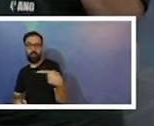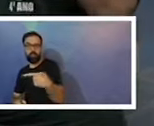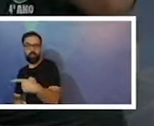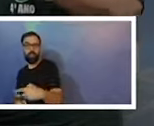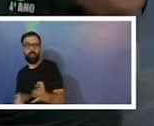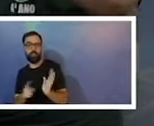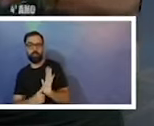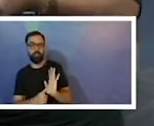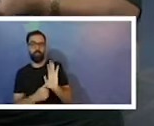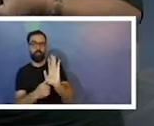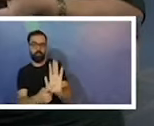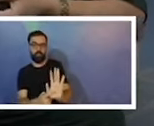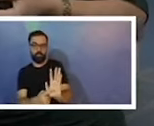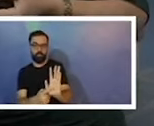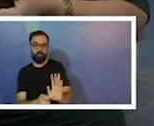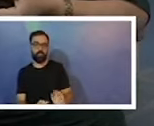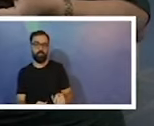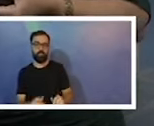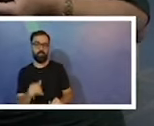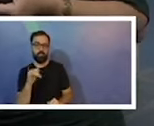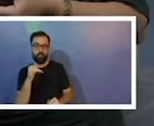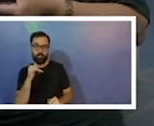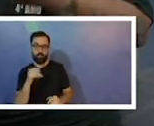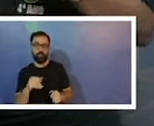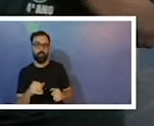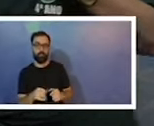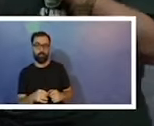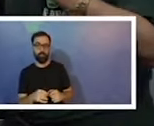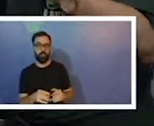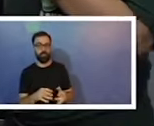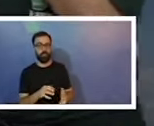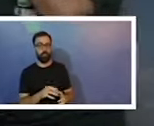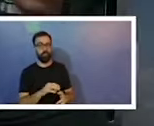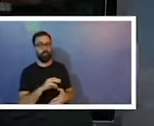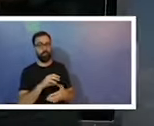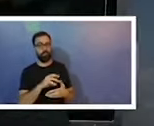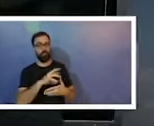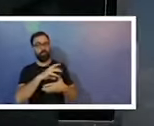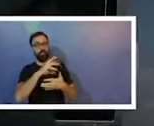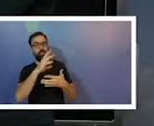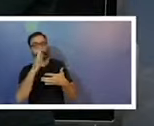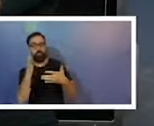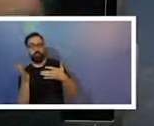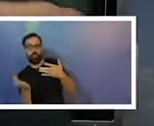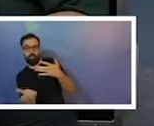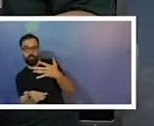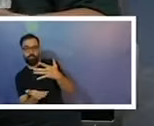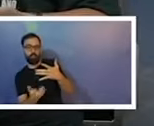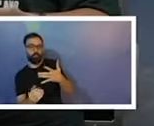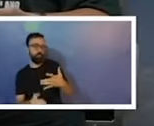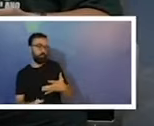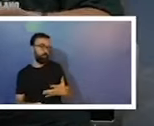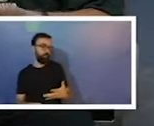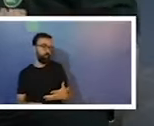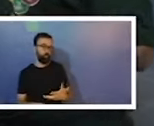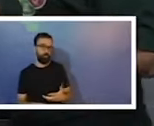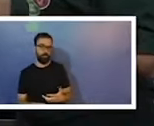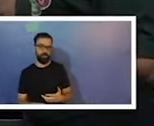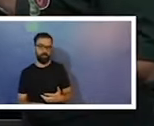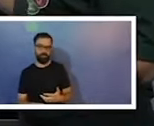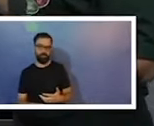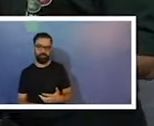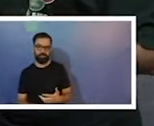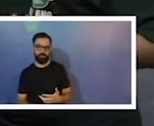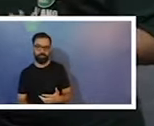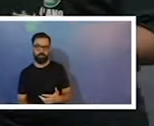a transferência de energia, certo? Então, vai transferir para um outro ser vivo. Como